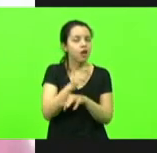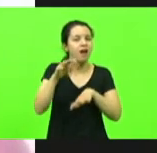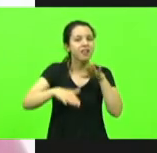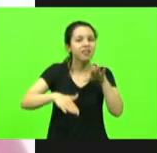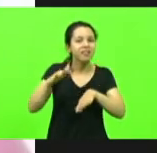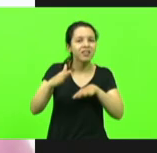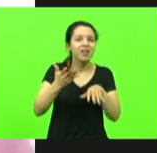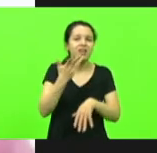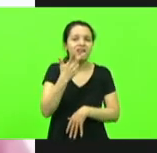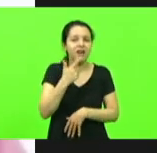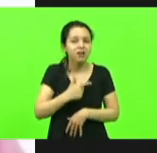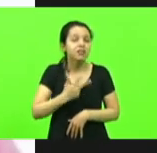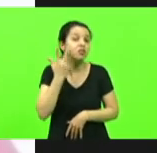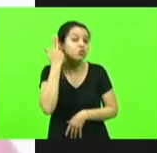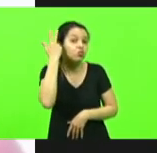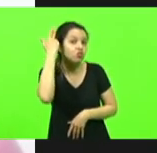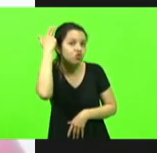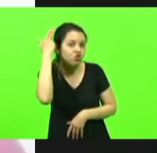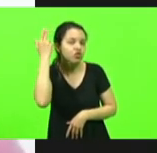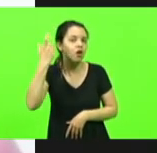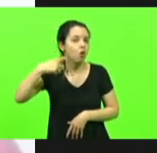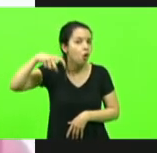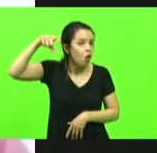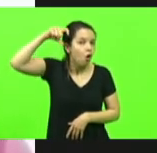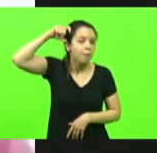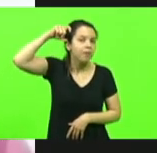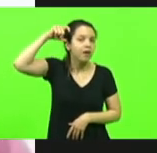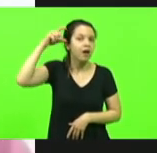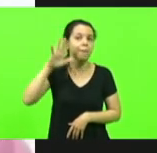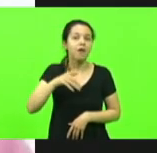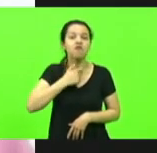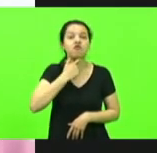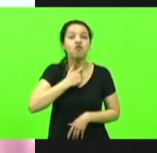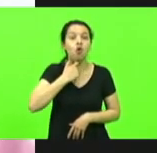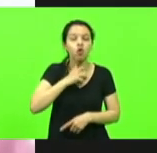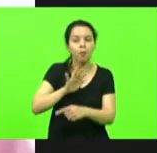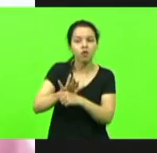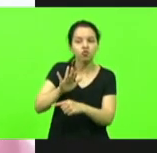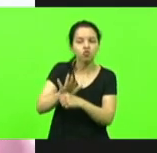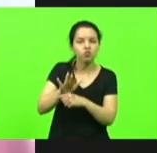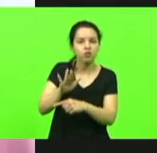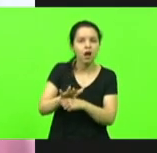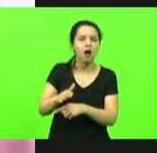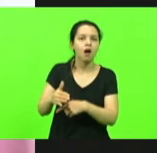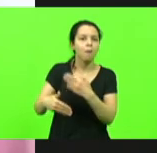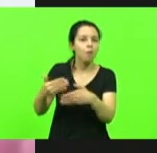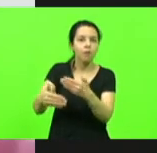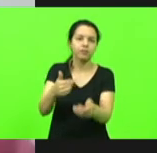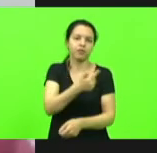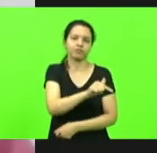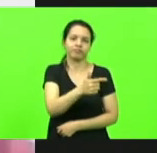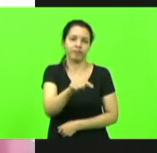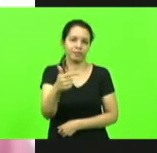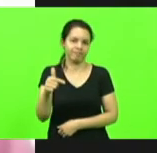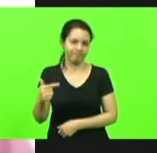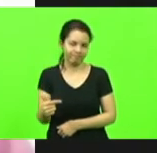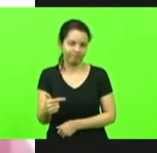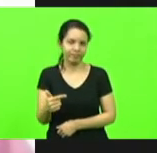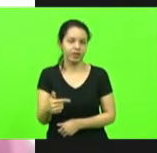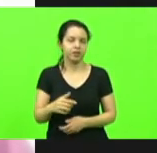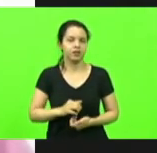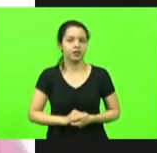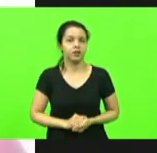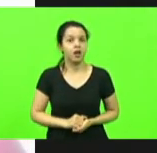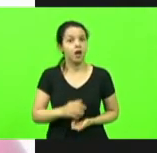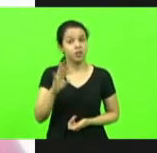fazem cirurgias, colocam implante e não têm o fono para continuar o processo terapêutico. Terapeuta